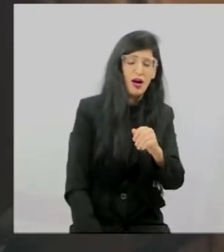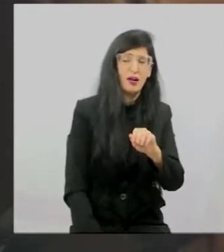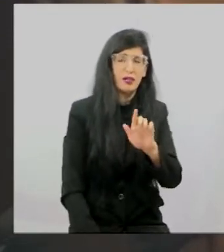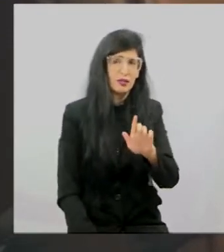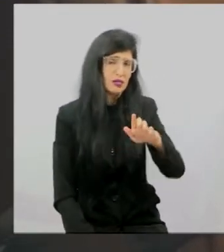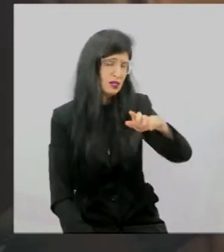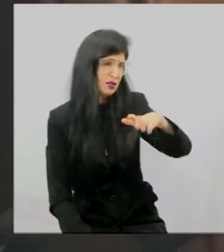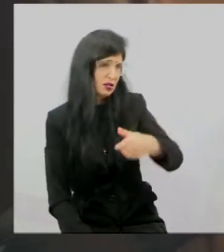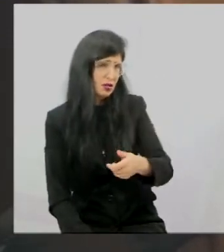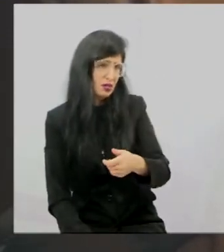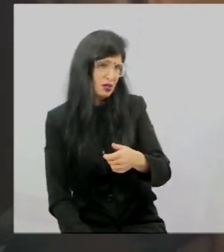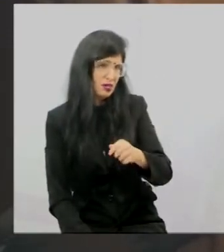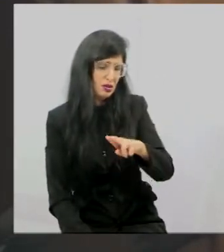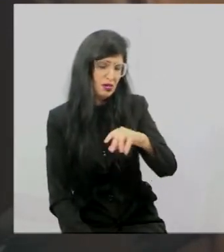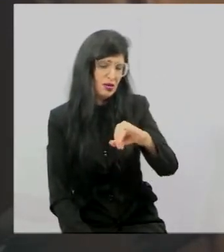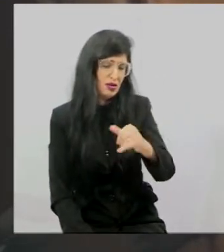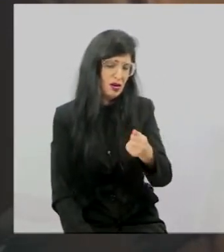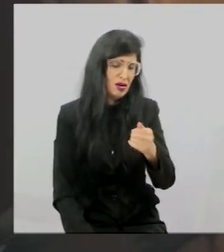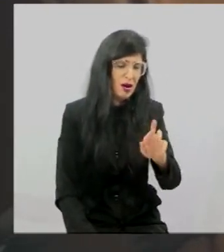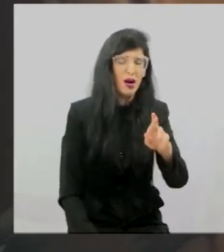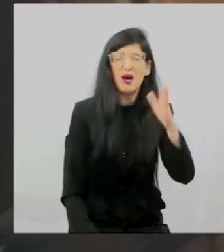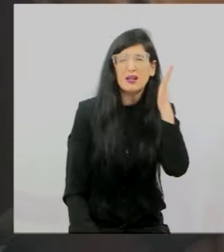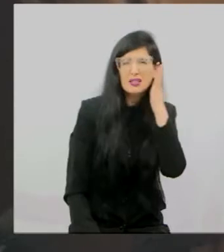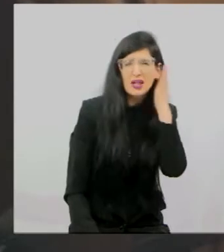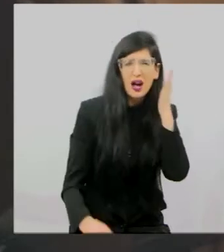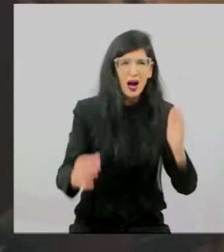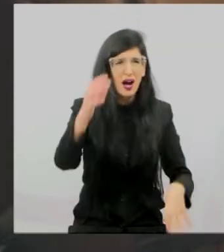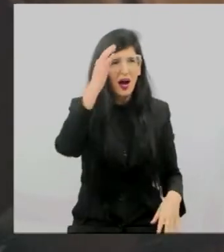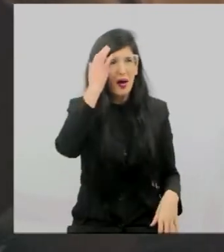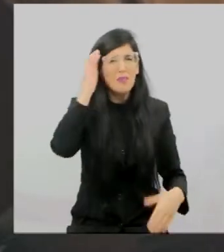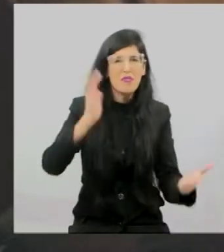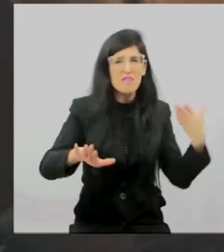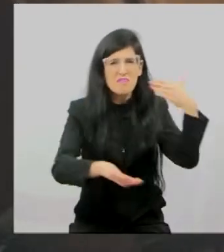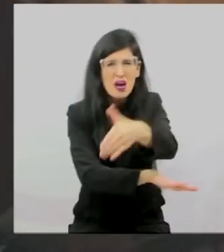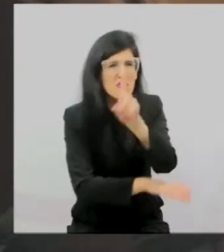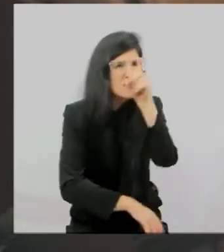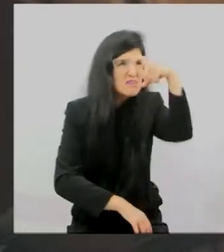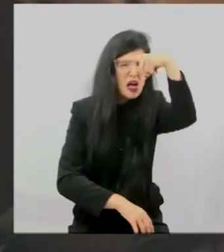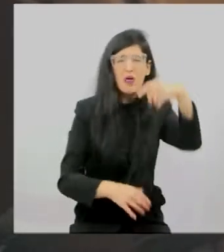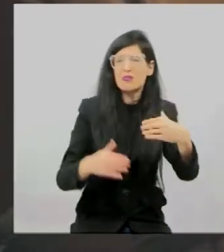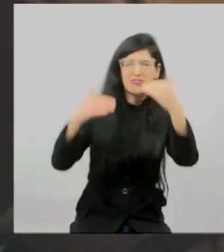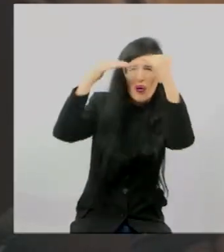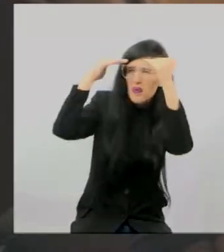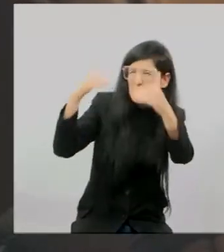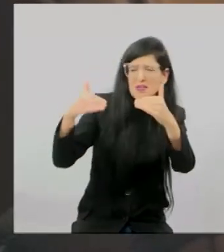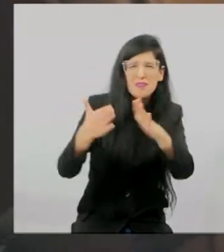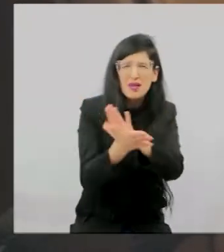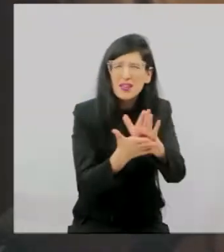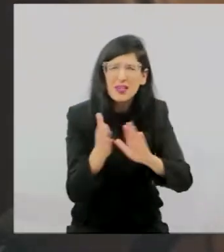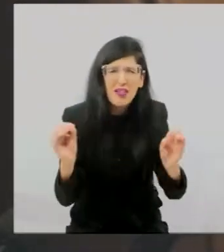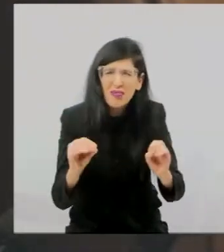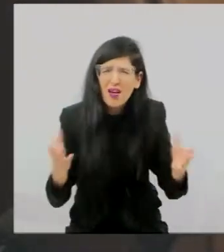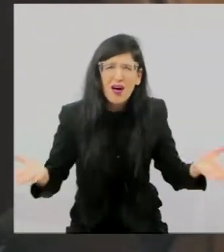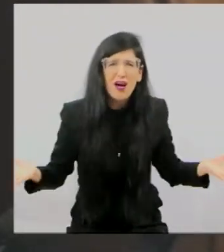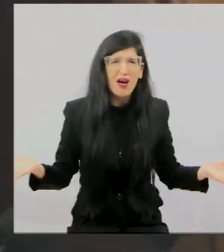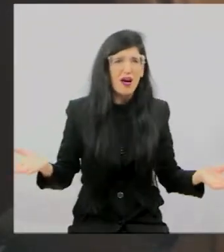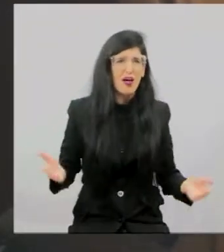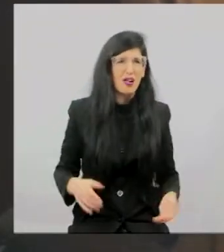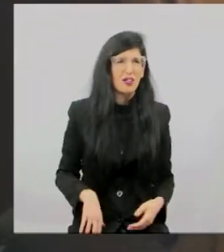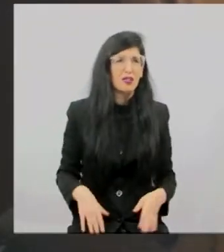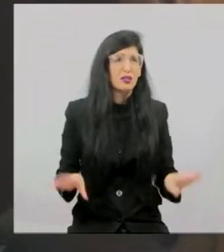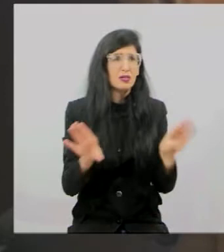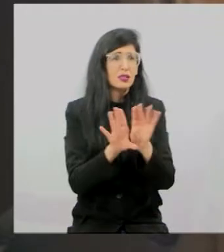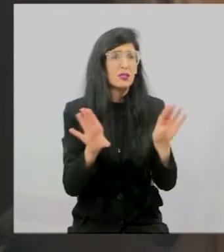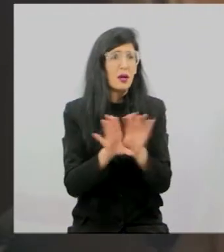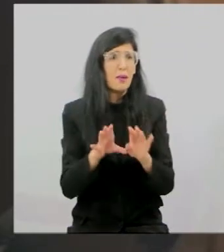interlocução. A mesma deputada que invade o hospital aí, não respeitando aí o direito de sigilo sigilo médico